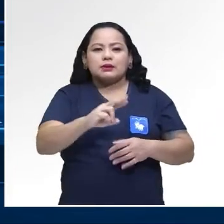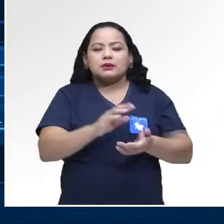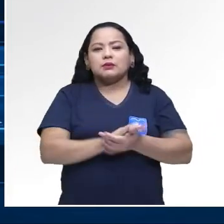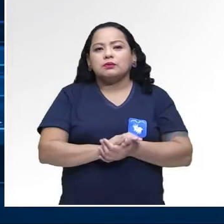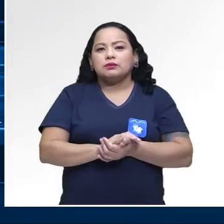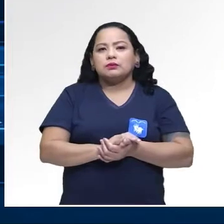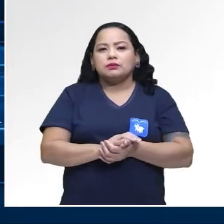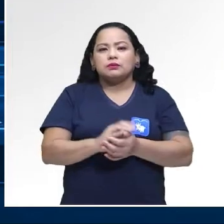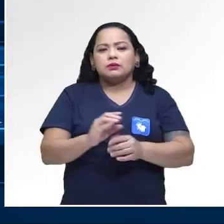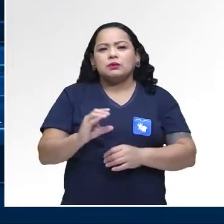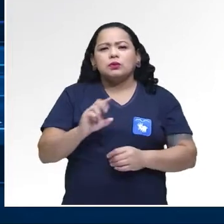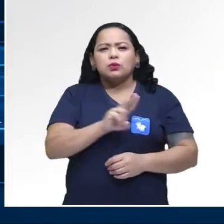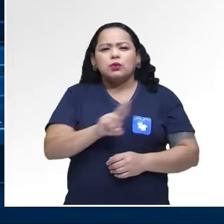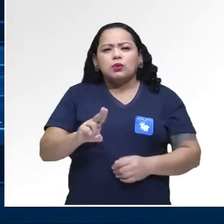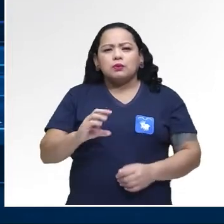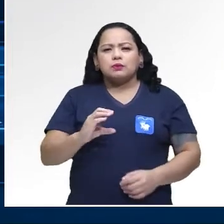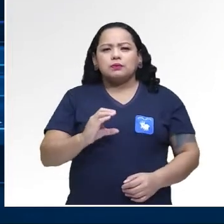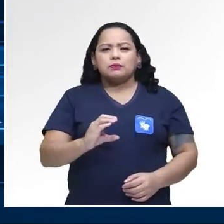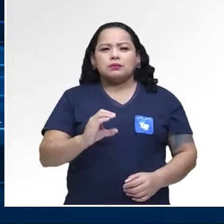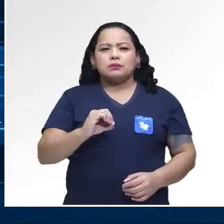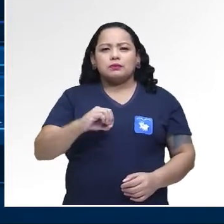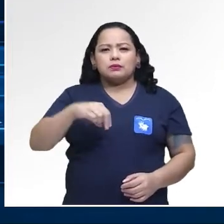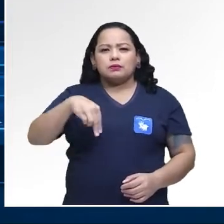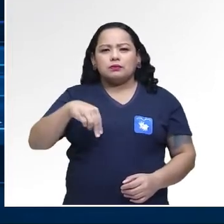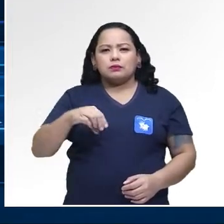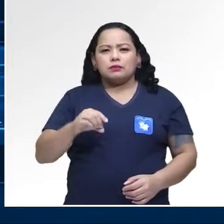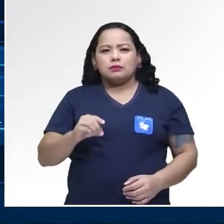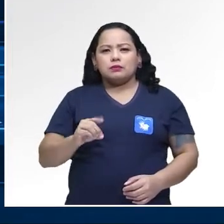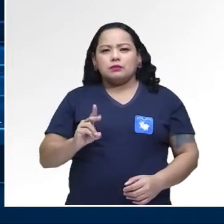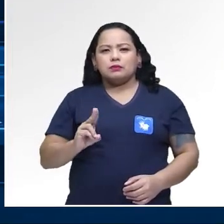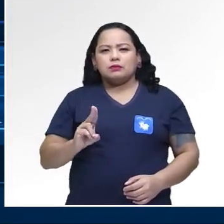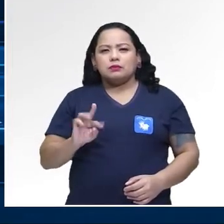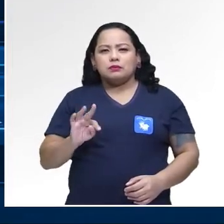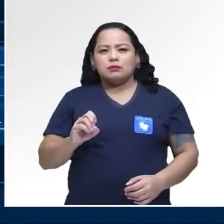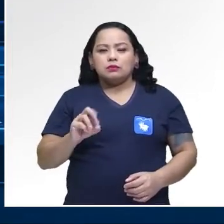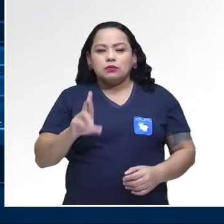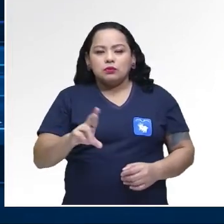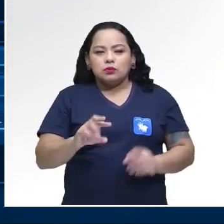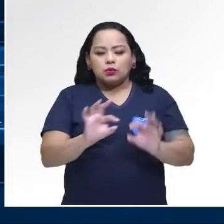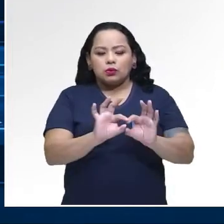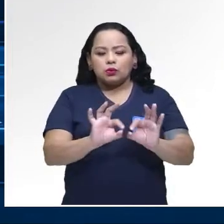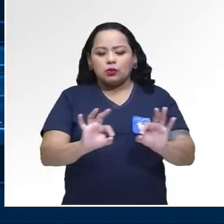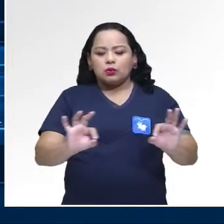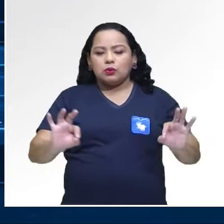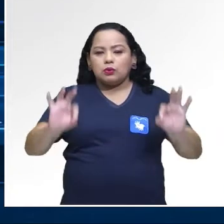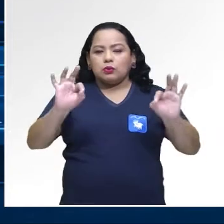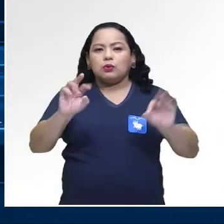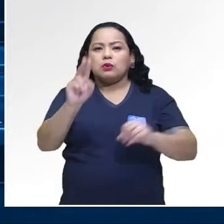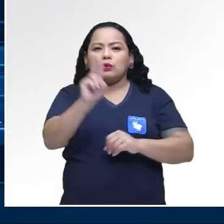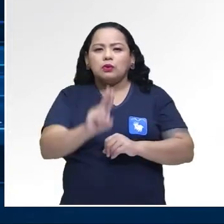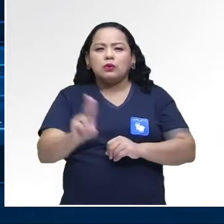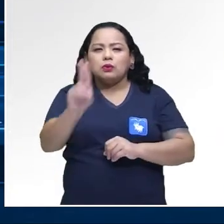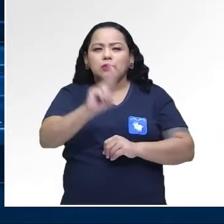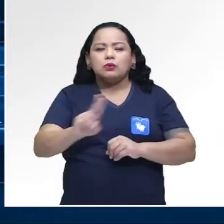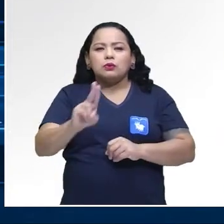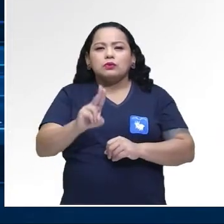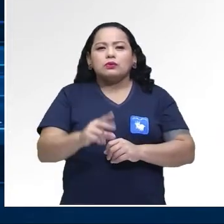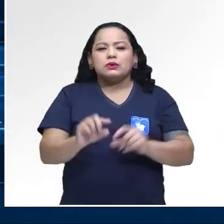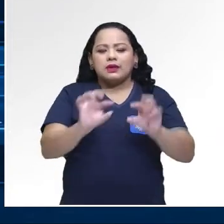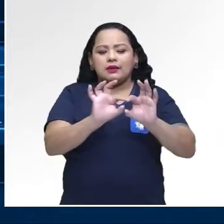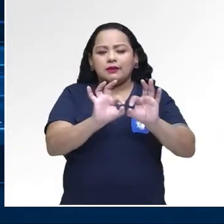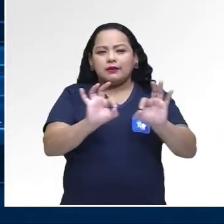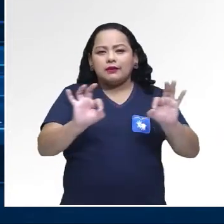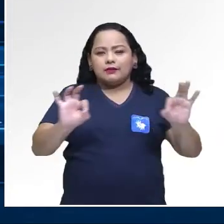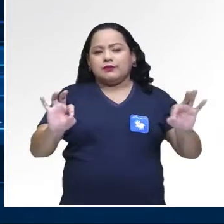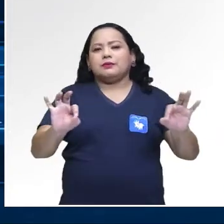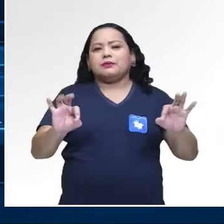condutor, como o próprio nome já diz, ele vai conduzir essa eletricidade, né? Então, são geralmente utilizados aí fios de cobre para